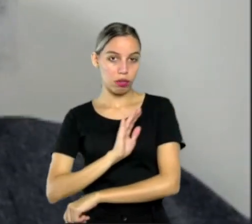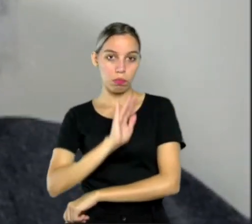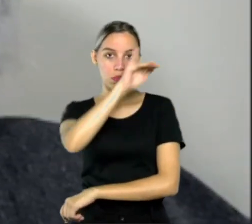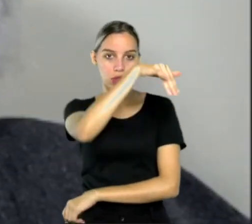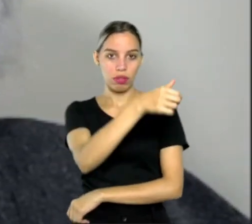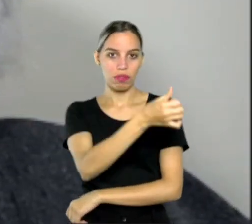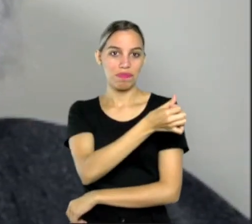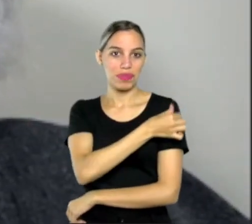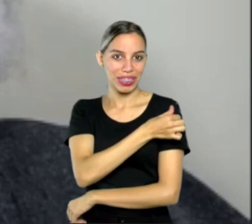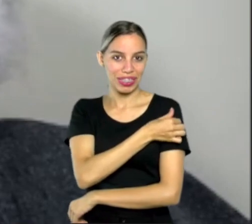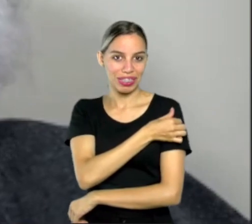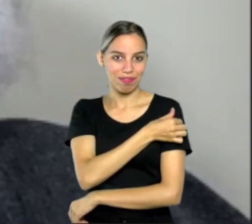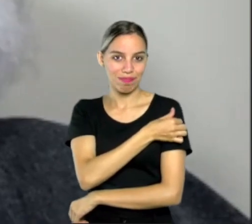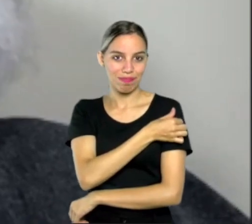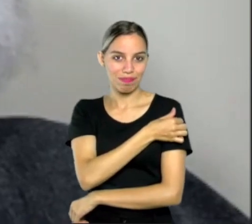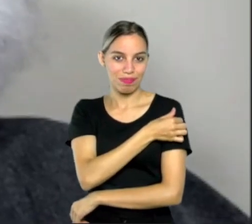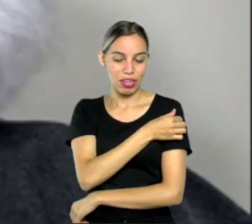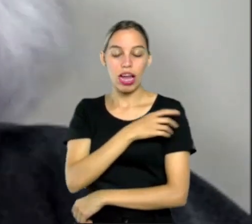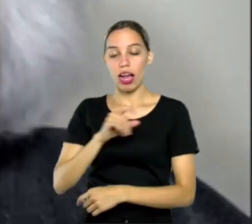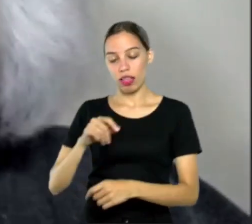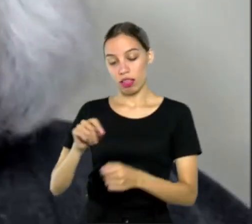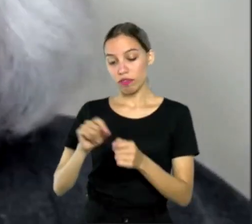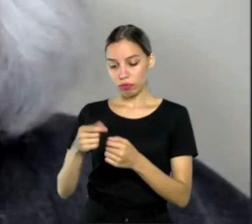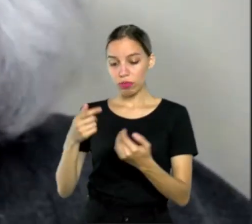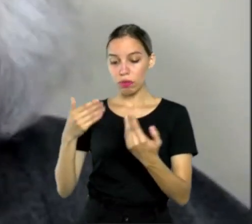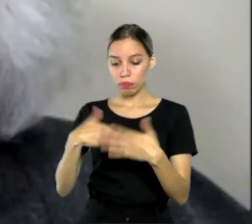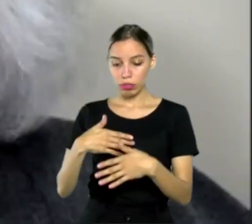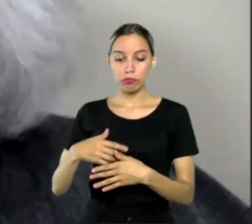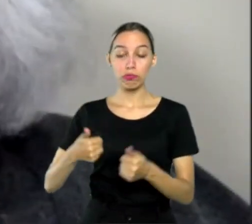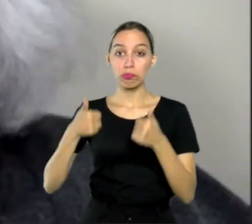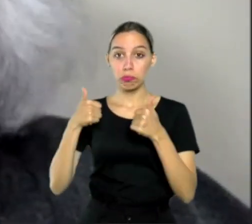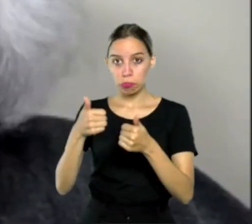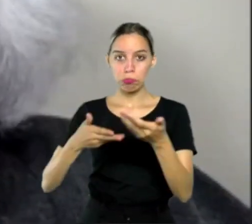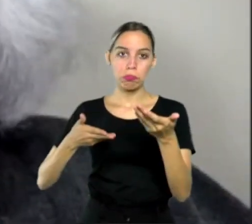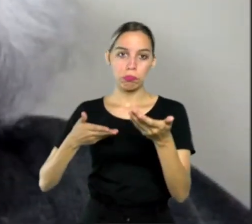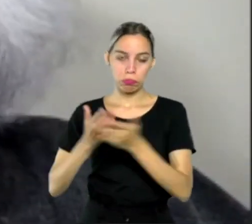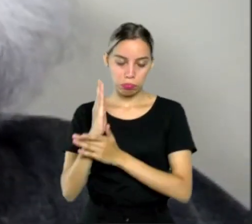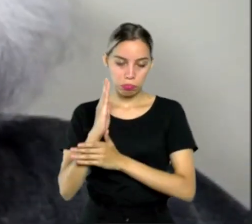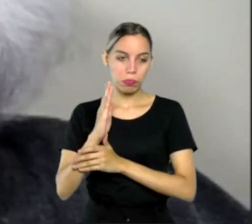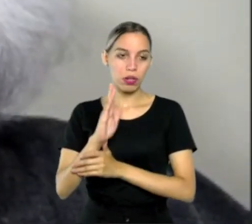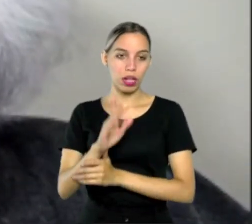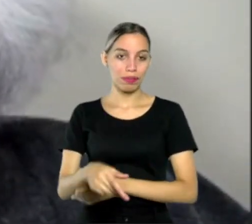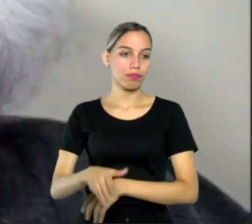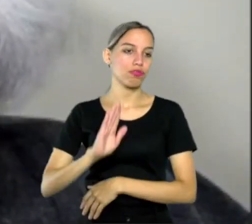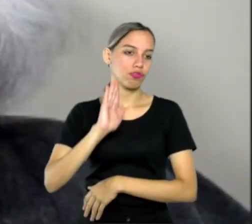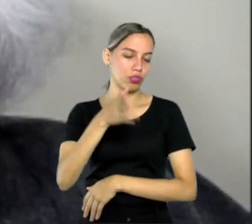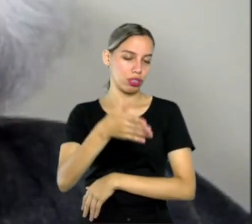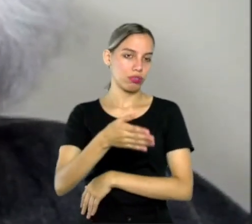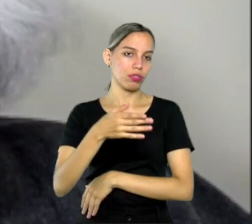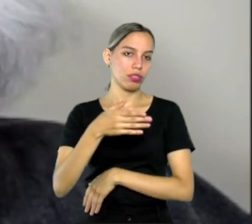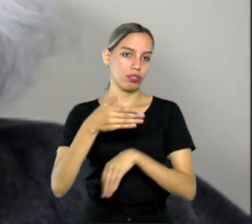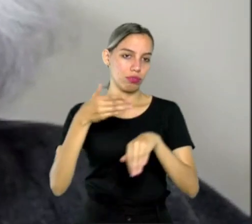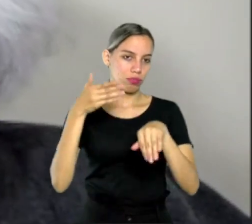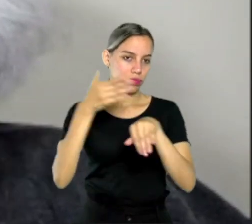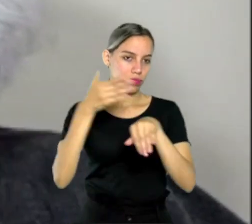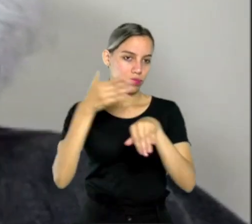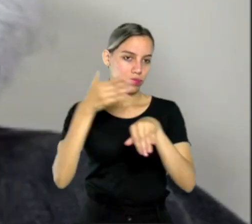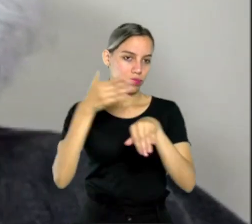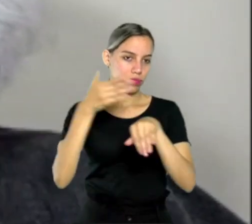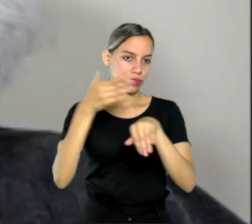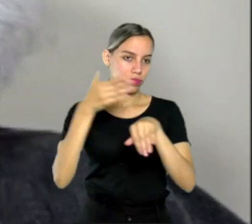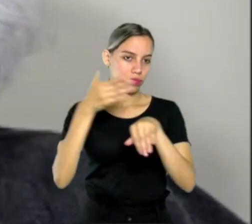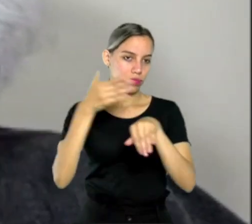sem fazer o exame de admissão. E estava lá na biblioteca, aquela pentelha, né? Porque não é possível, a